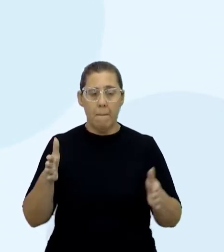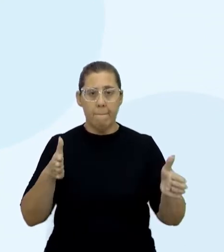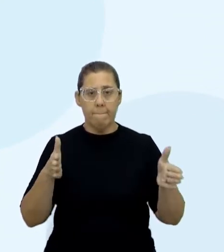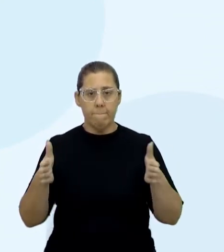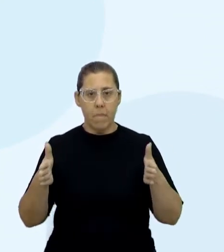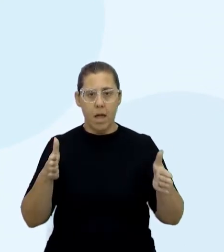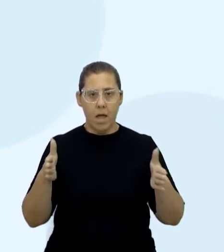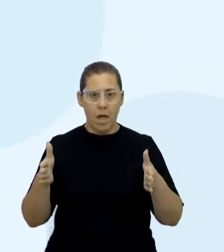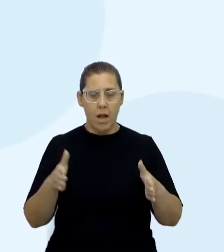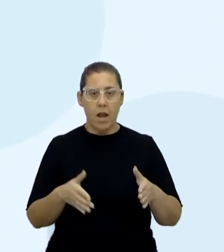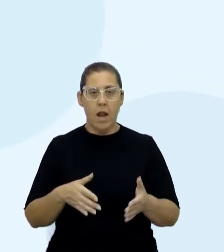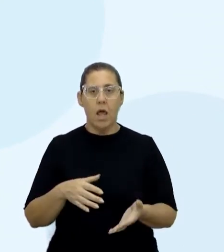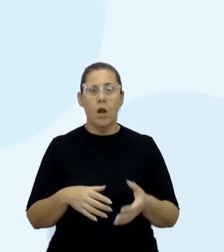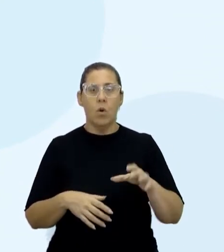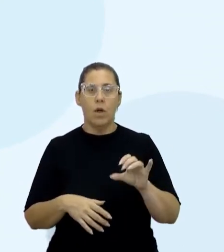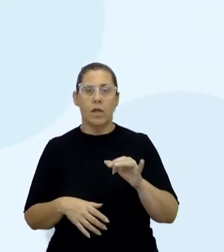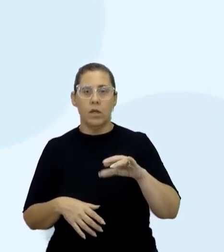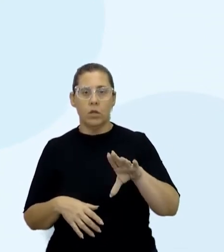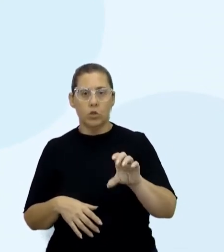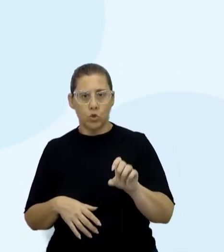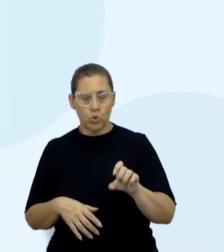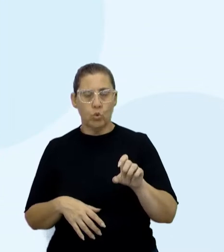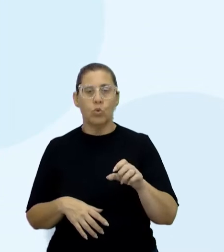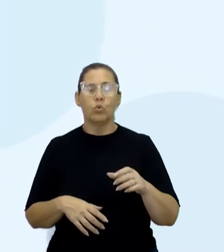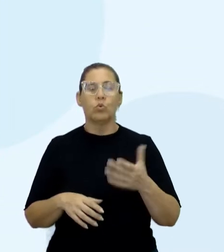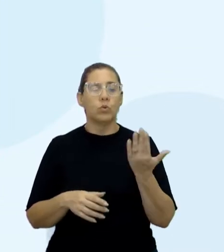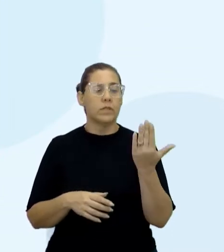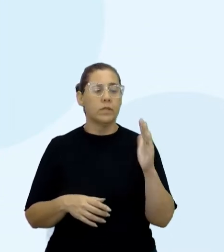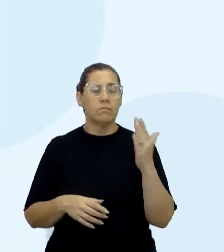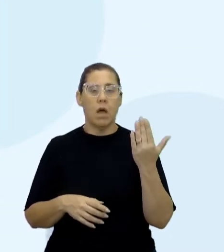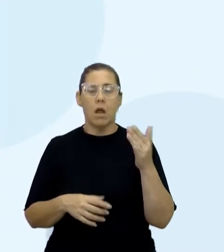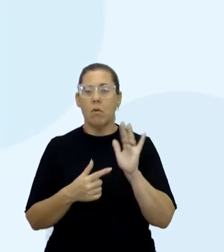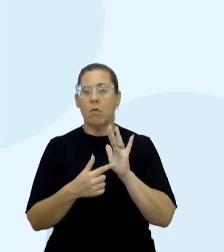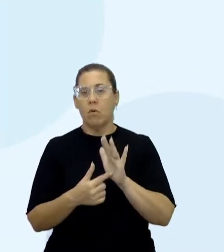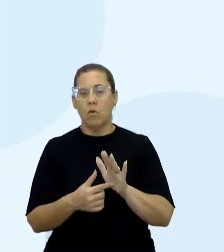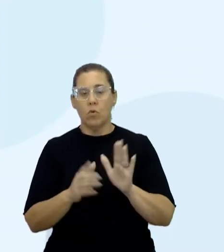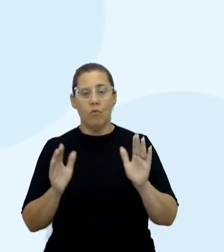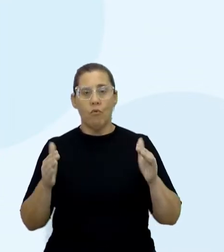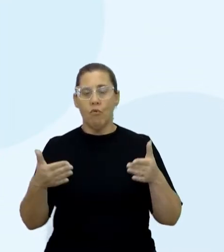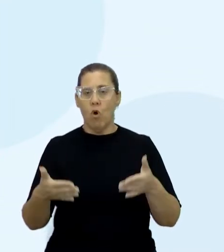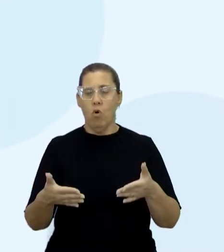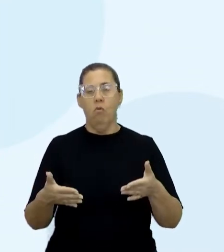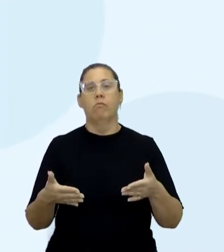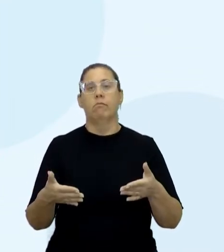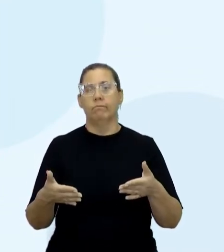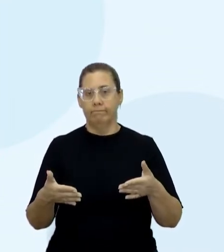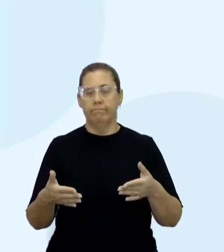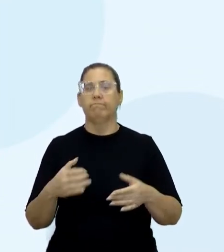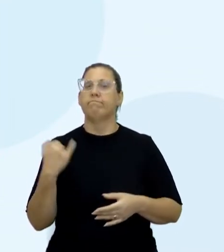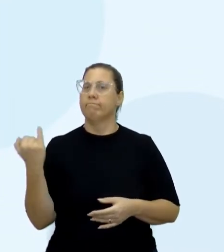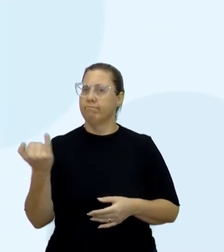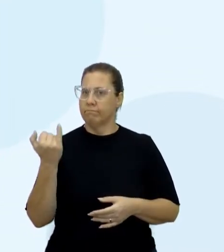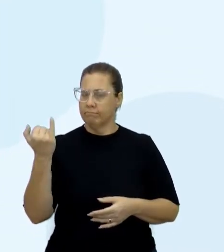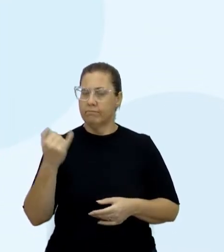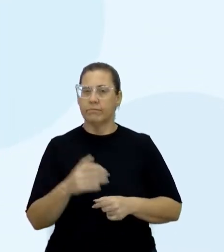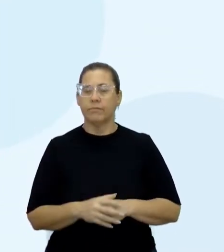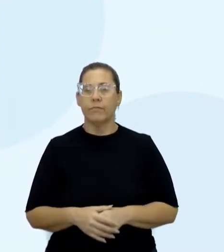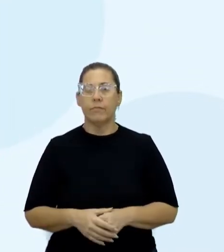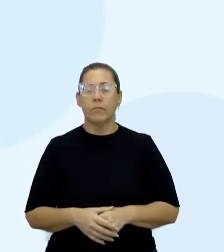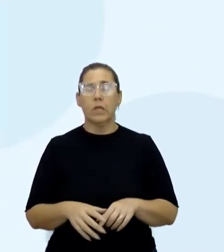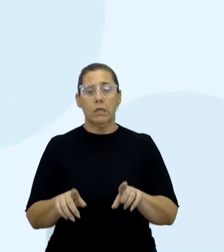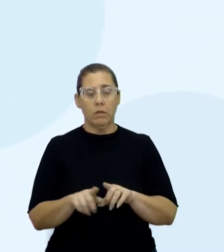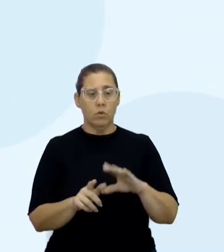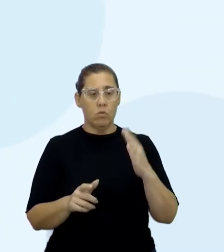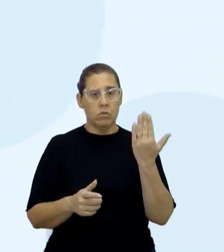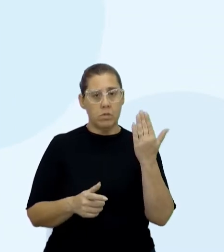paralelo a um eixo do espelho reflete na direção do foco, propriedade muito importante aí, tanto do